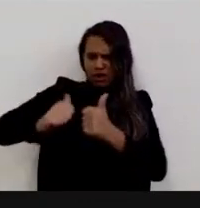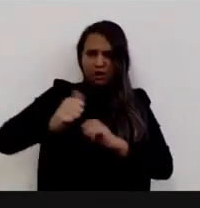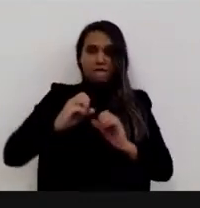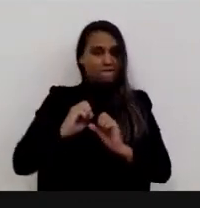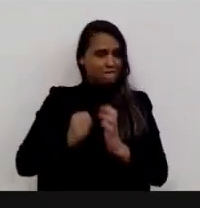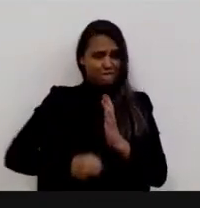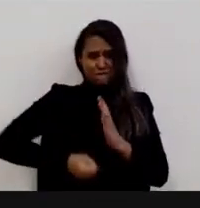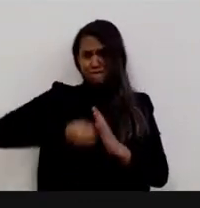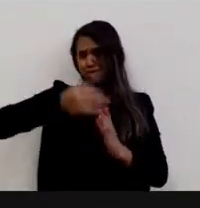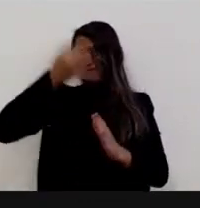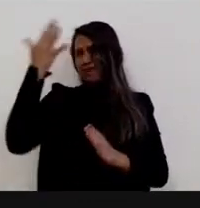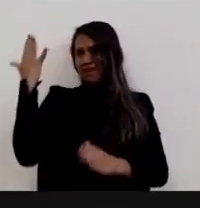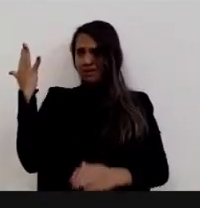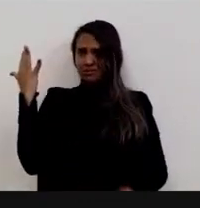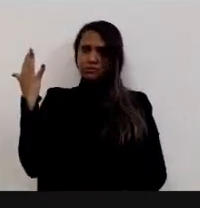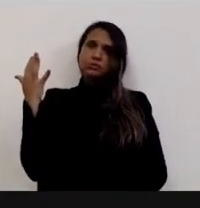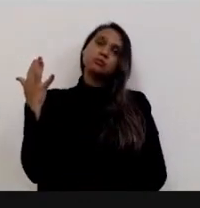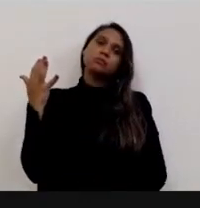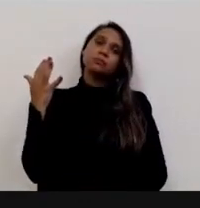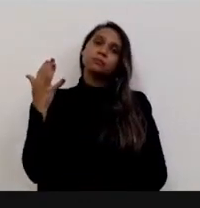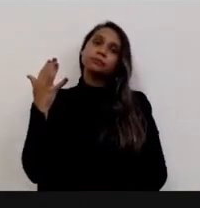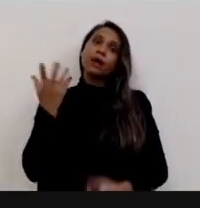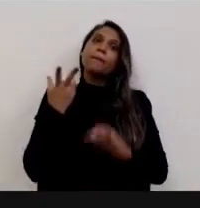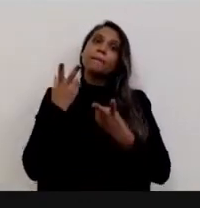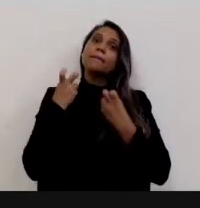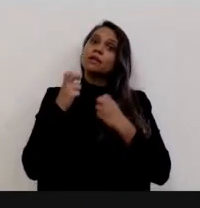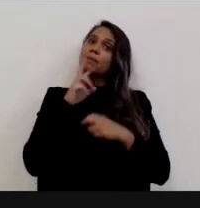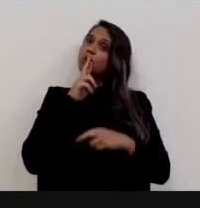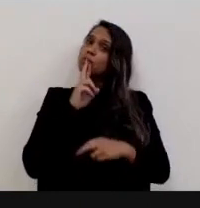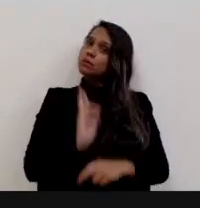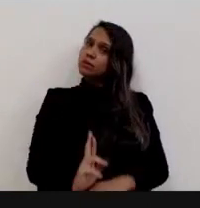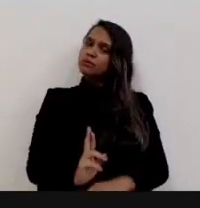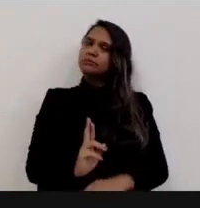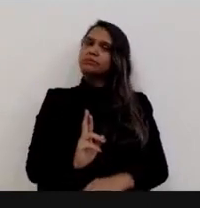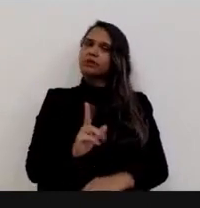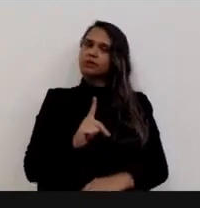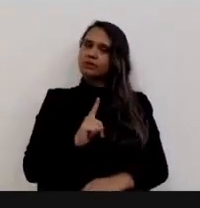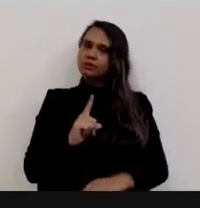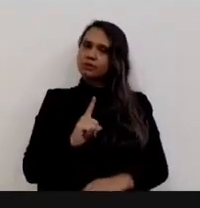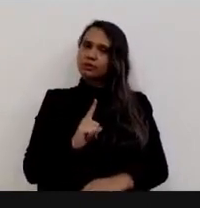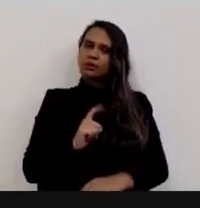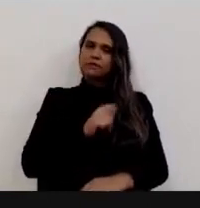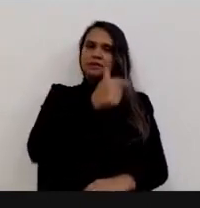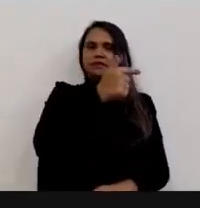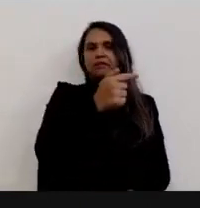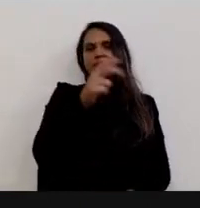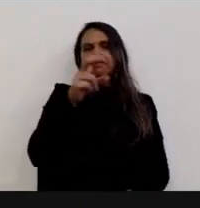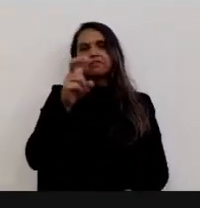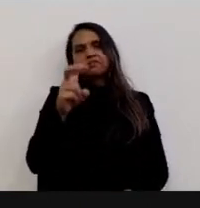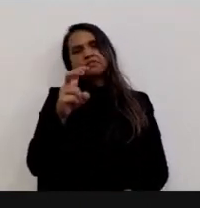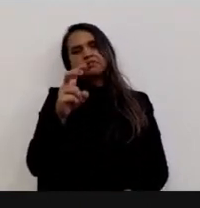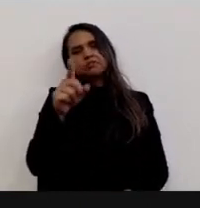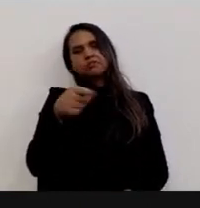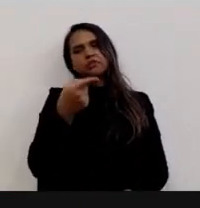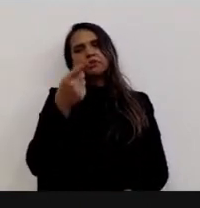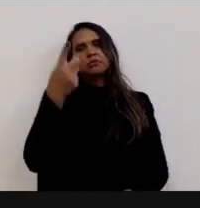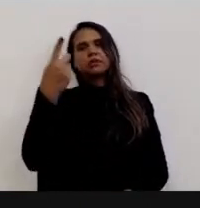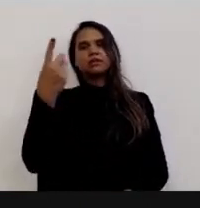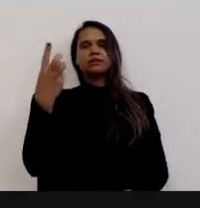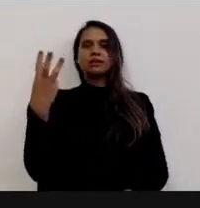a gente pôde perceber que a gente teve resultados de acurácia entre 75,13%